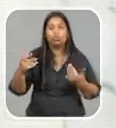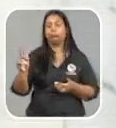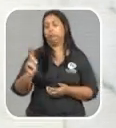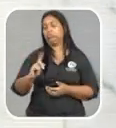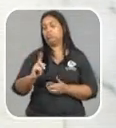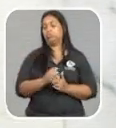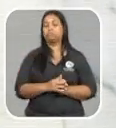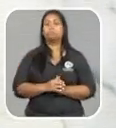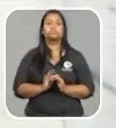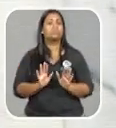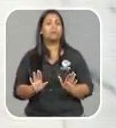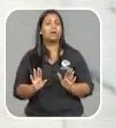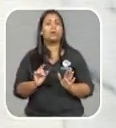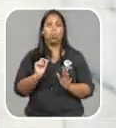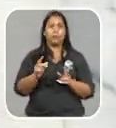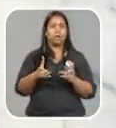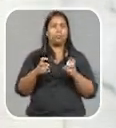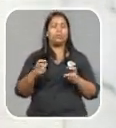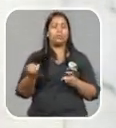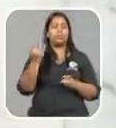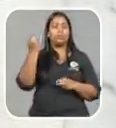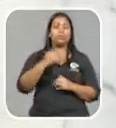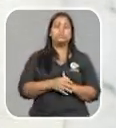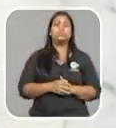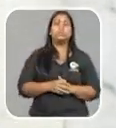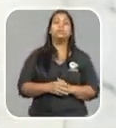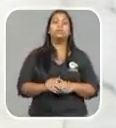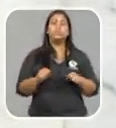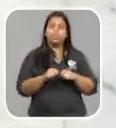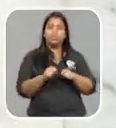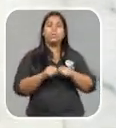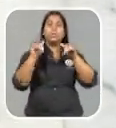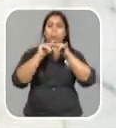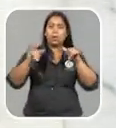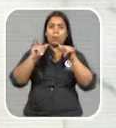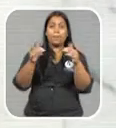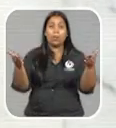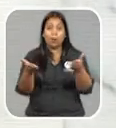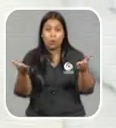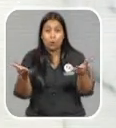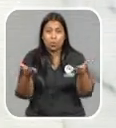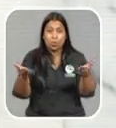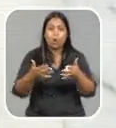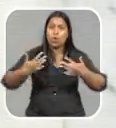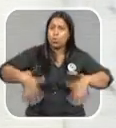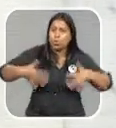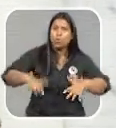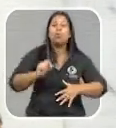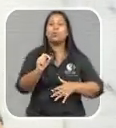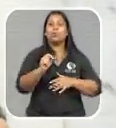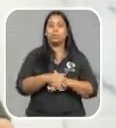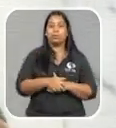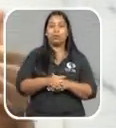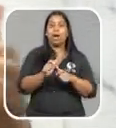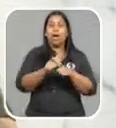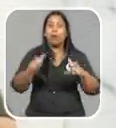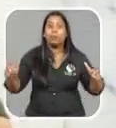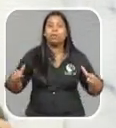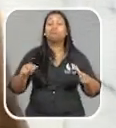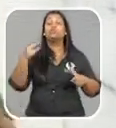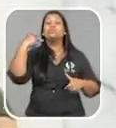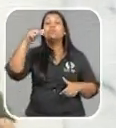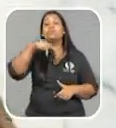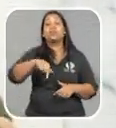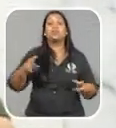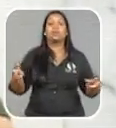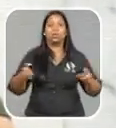Está fazendo uma campanha agora cerrada contra o aumento de cadeiras na casa. Aqui de 17,